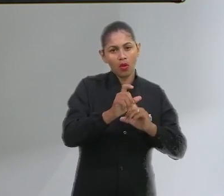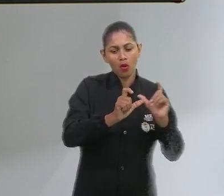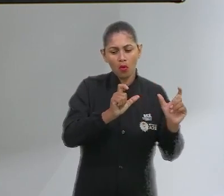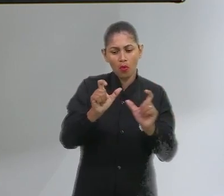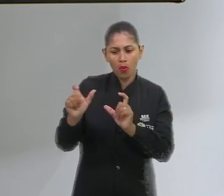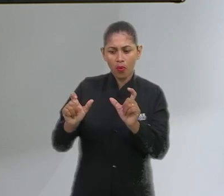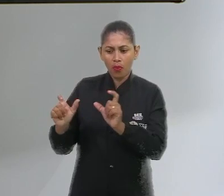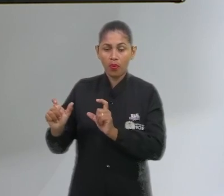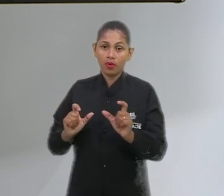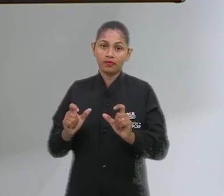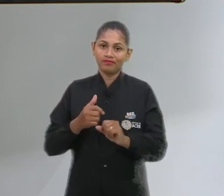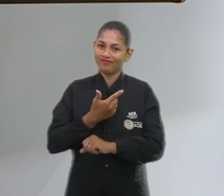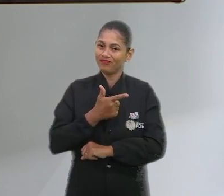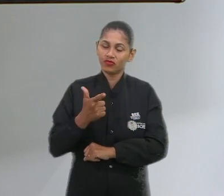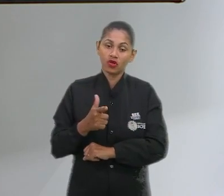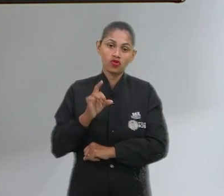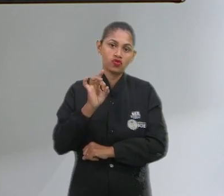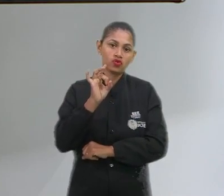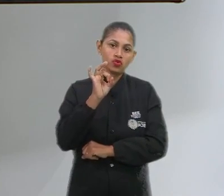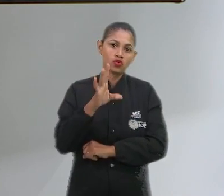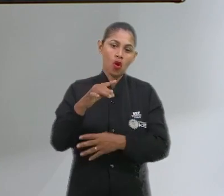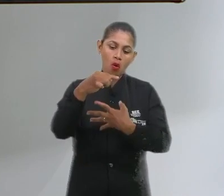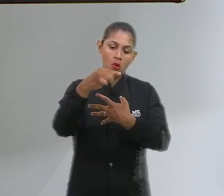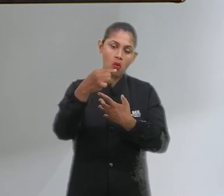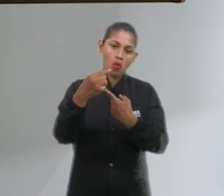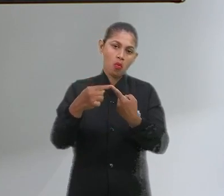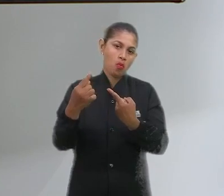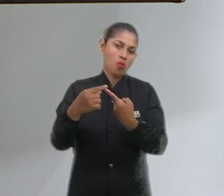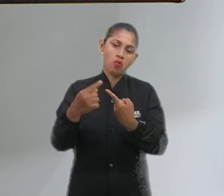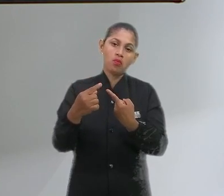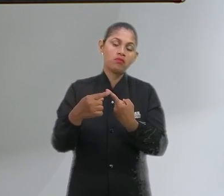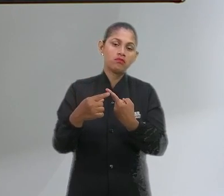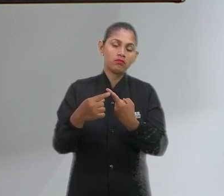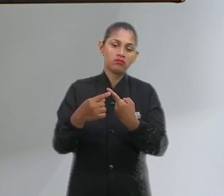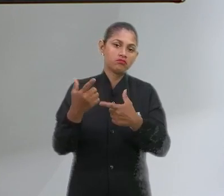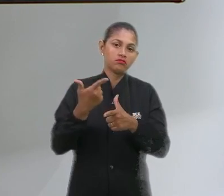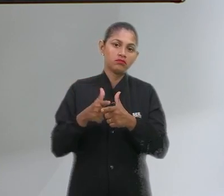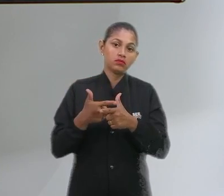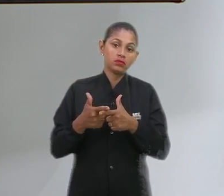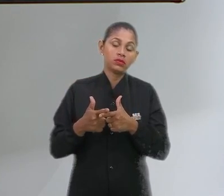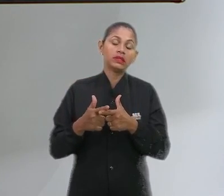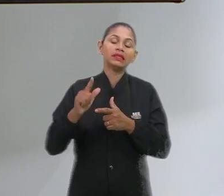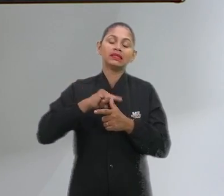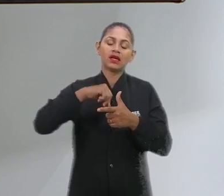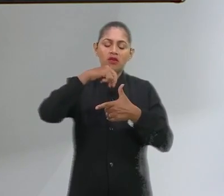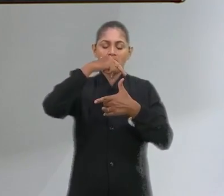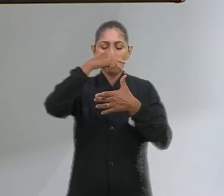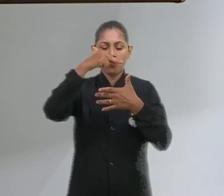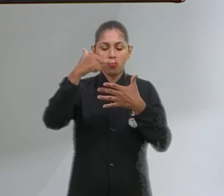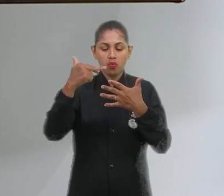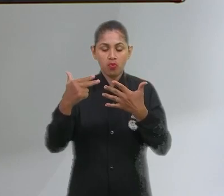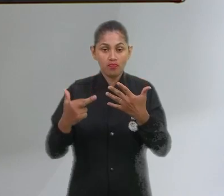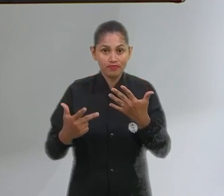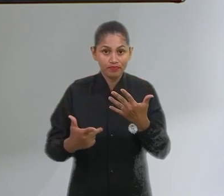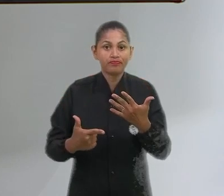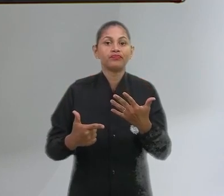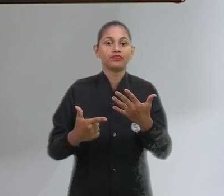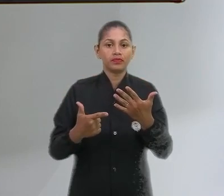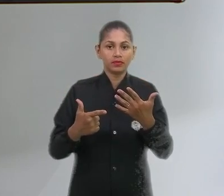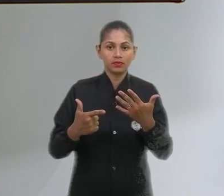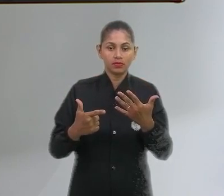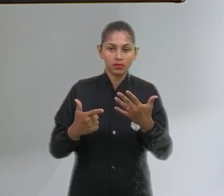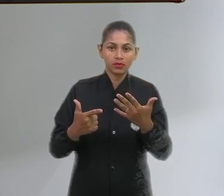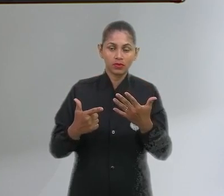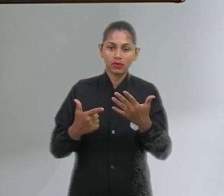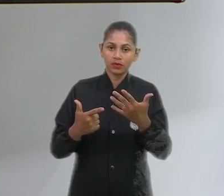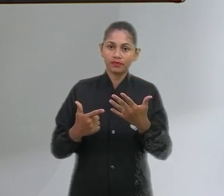Não existe somente um aspecto que explica a condição de pobreza. Quando nós paramos para analisar as condições